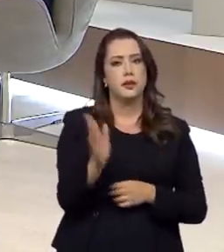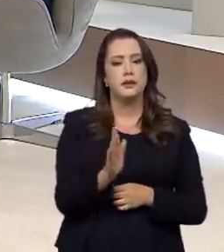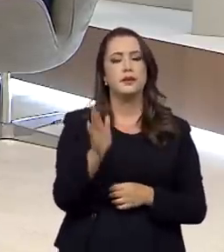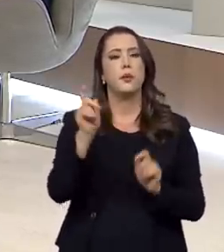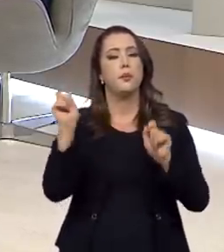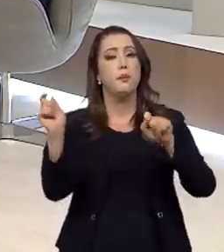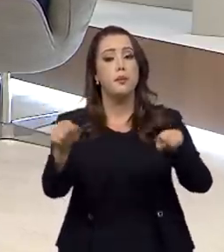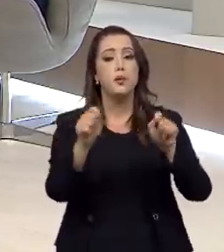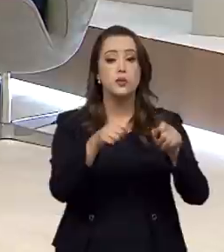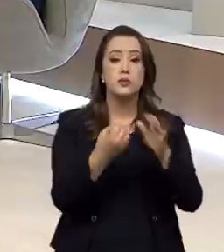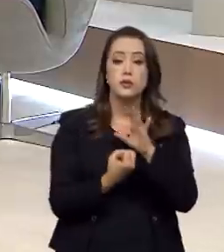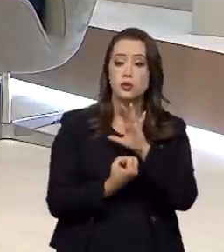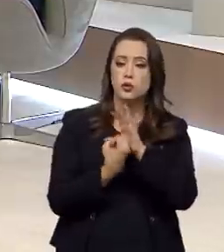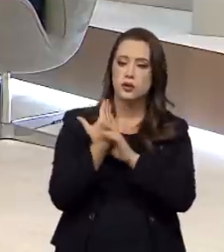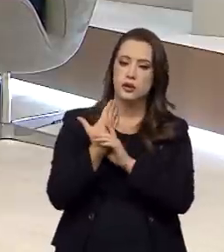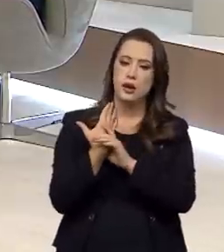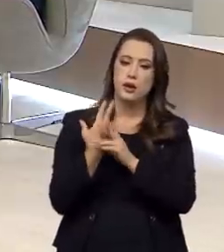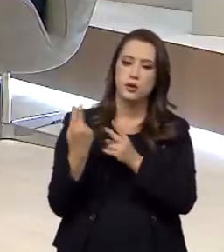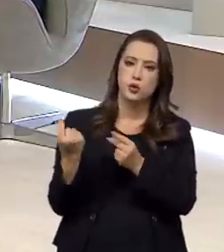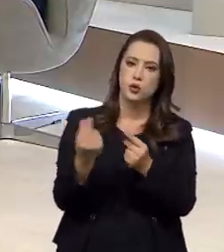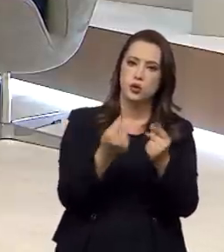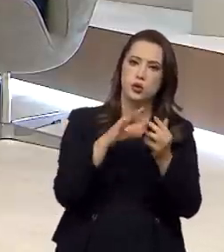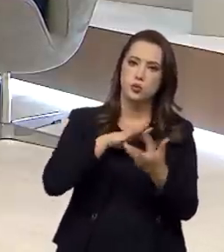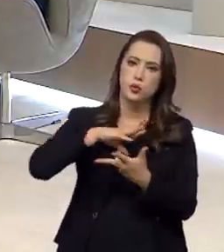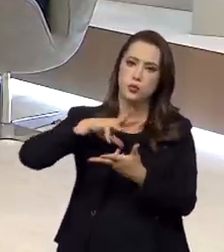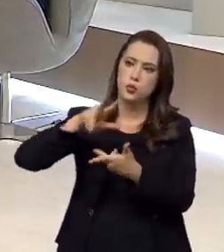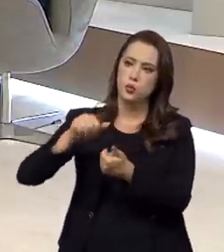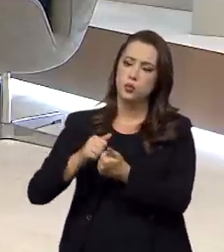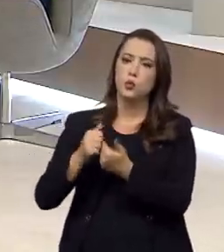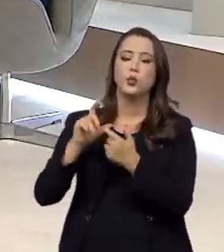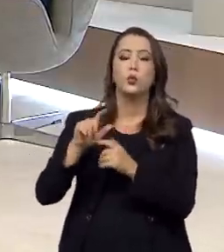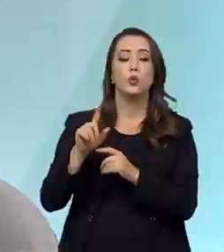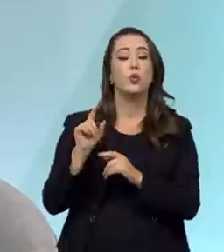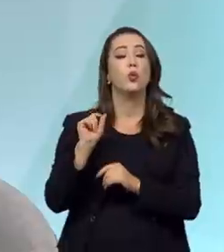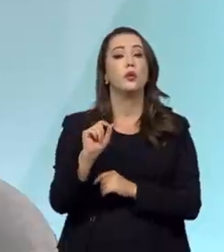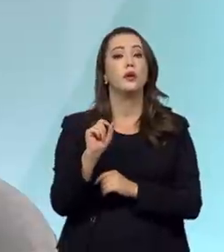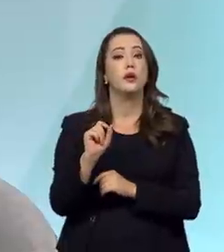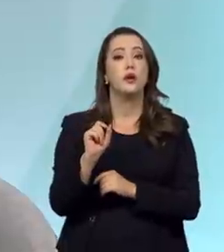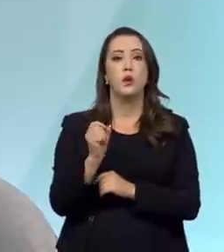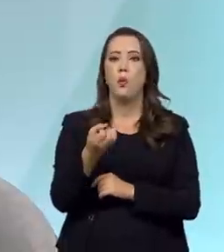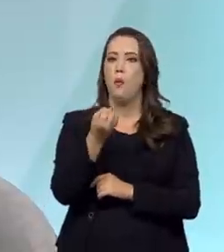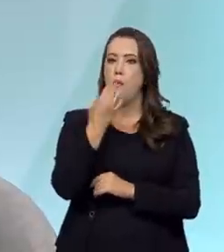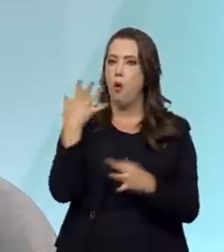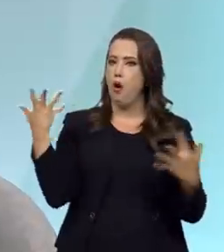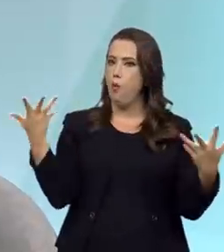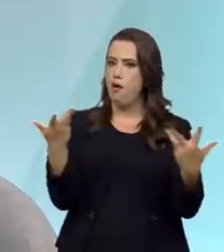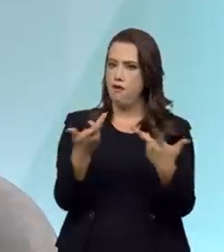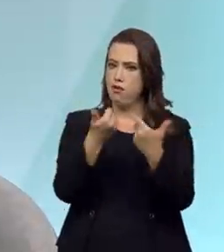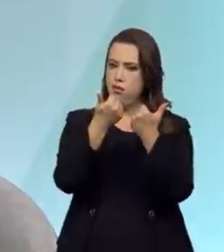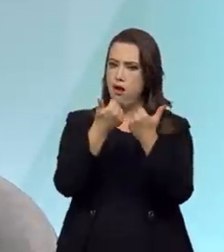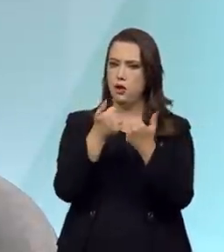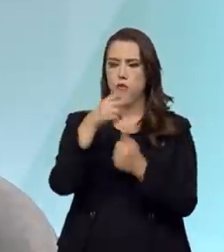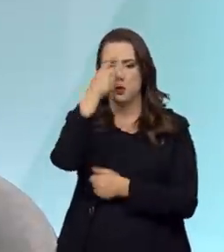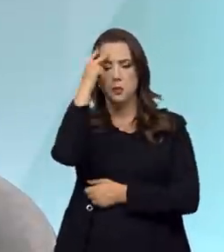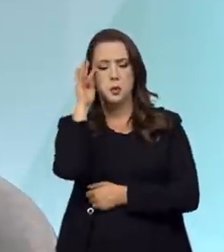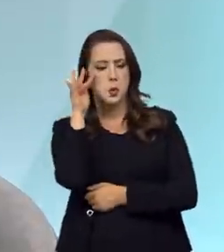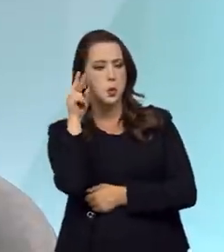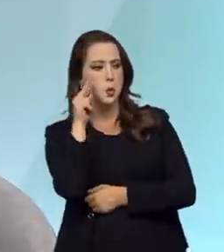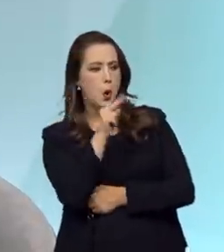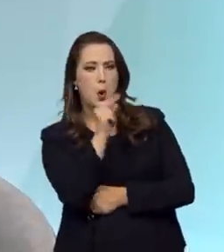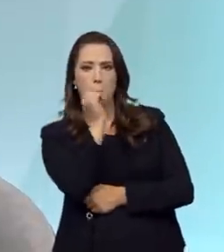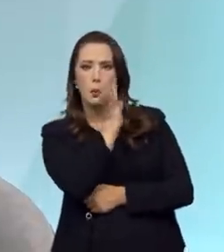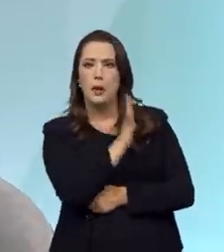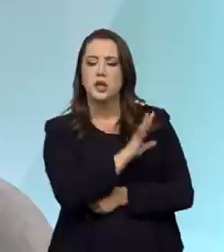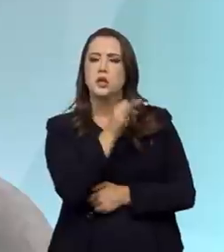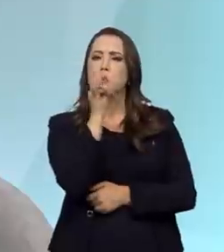possibilidade de gerar créditos para o mundo com alta qualidade para que todo mundo reconhece o Brasil